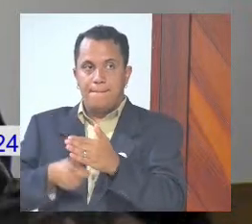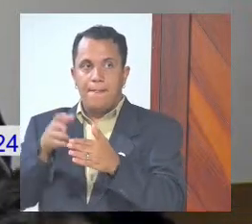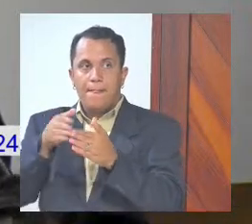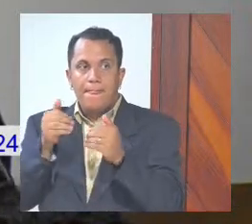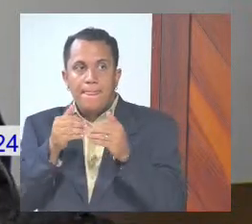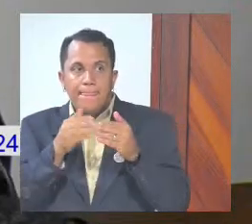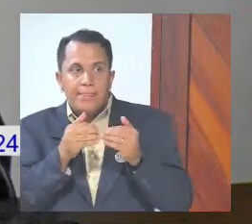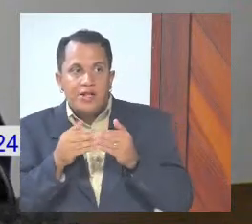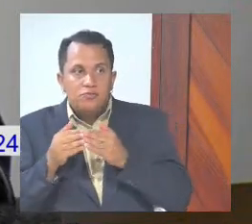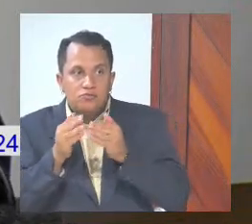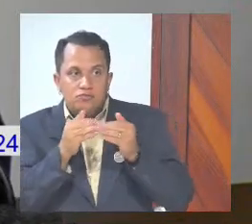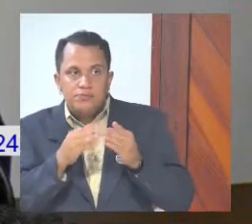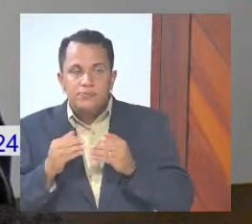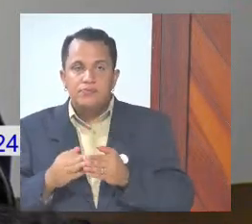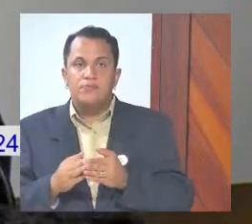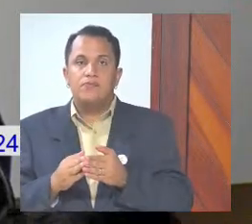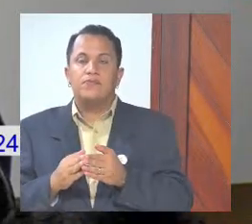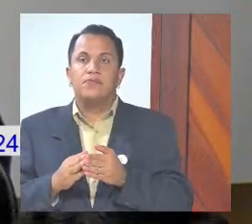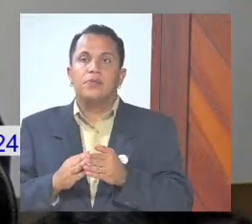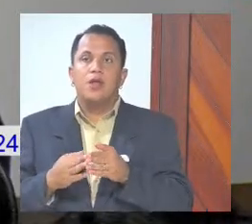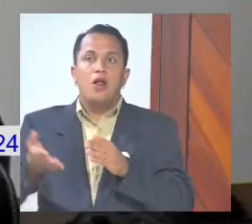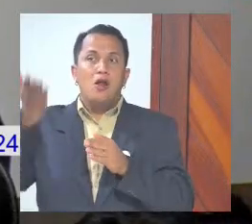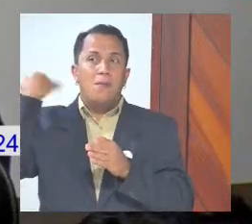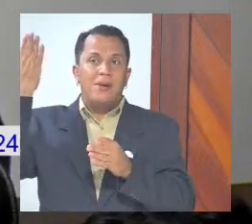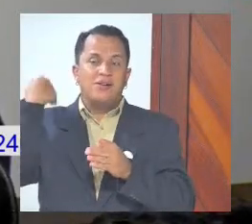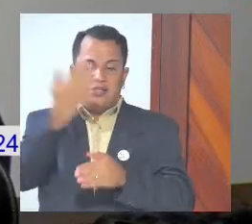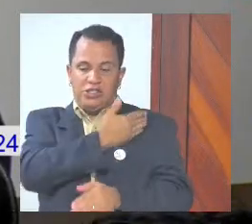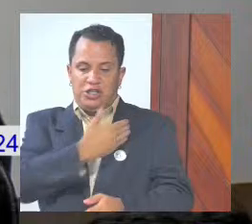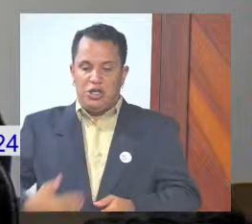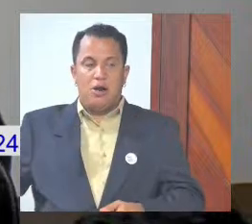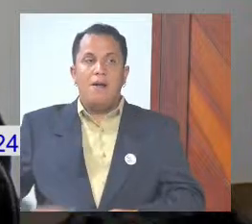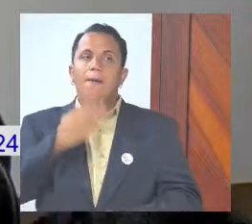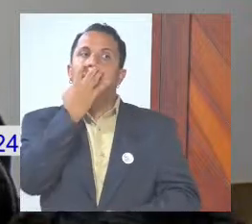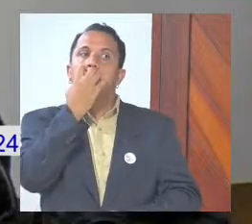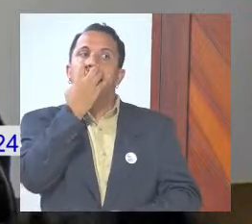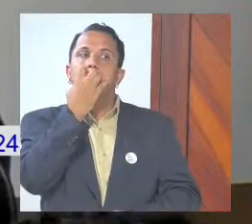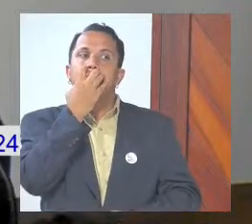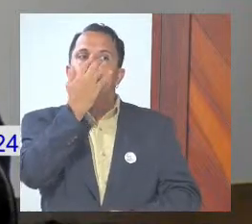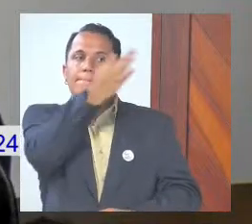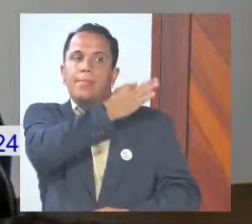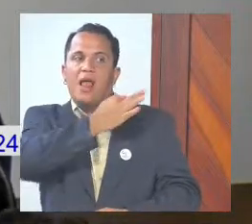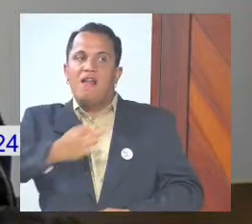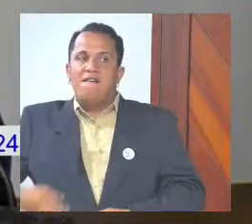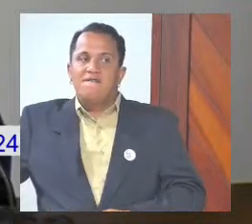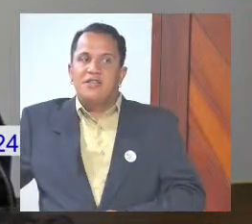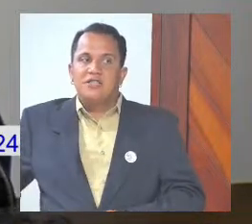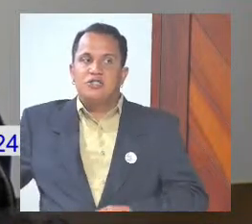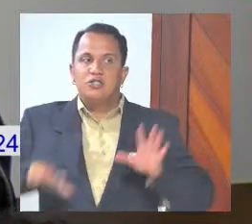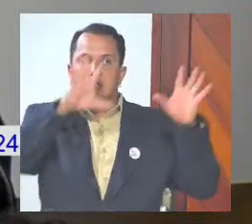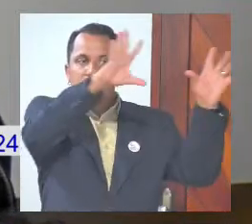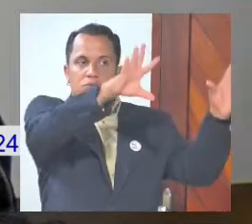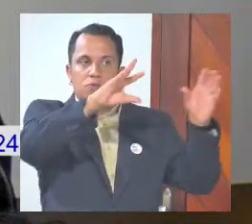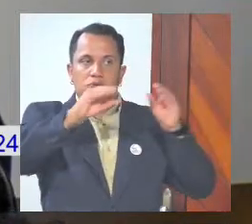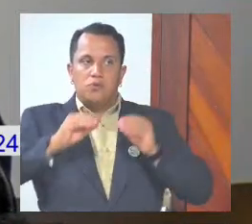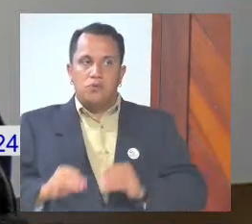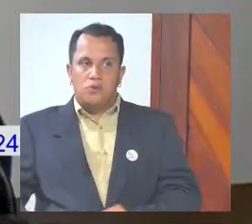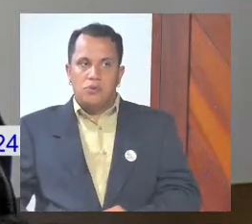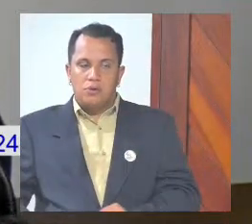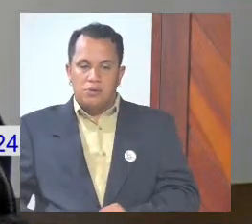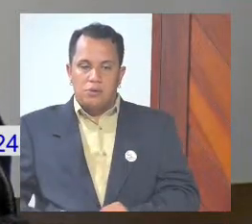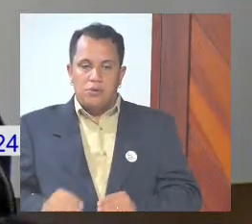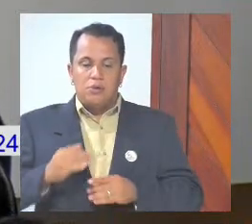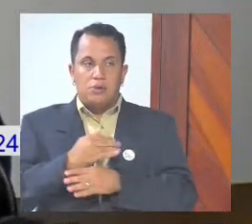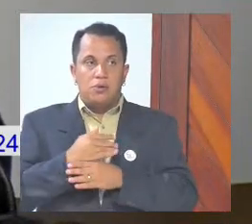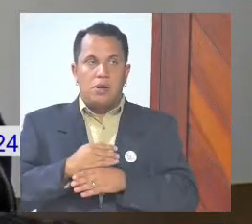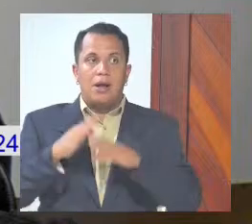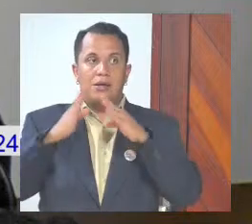lá o ex-presidente José Sarney, onde o ex-presidente José Sarney conseguiu trazer para a nossa cidade, exemplo, a